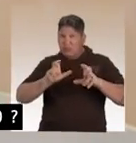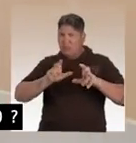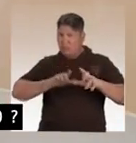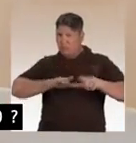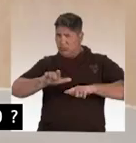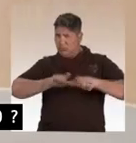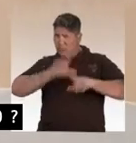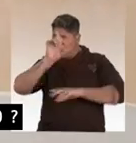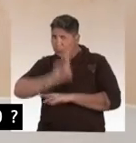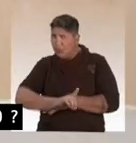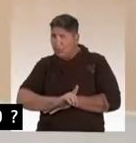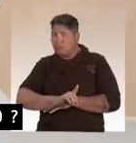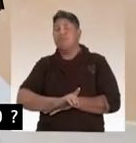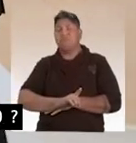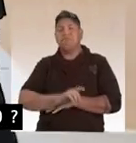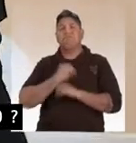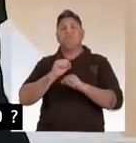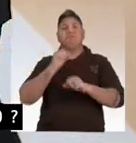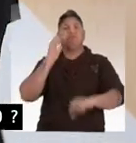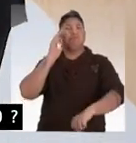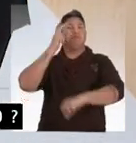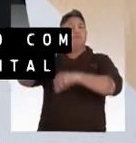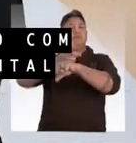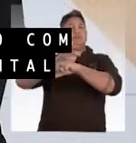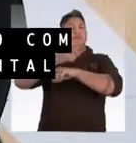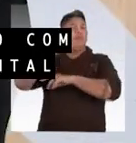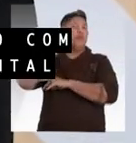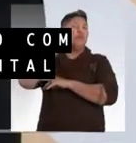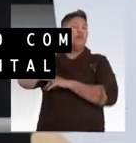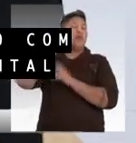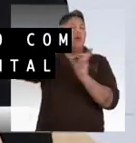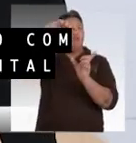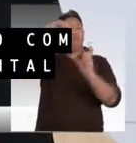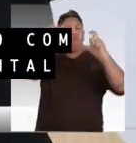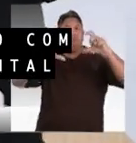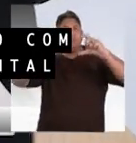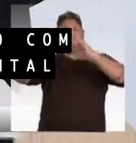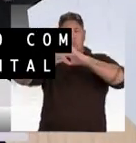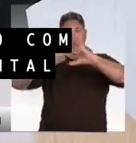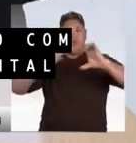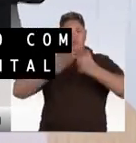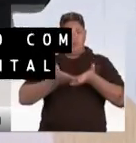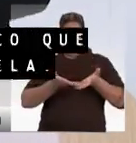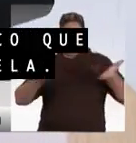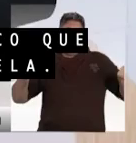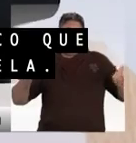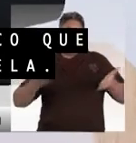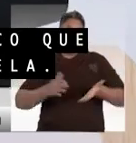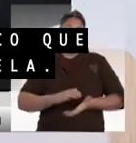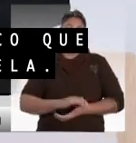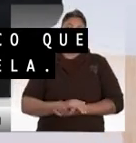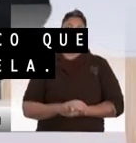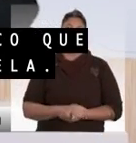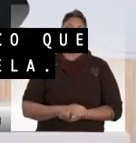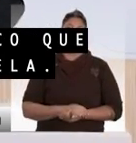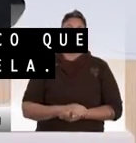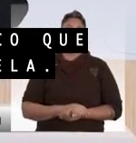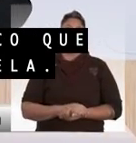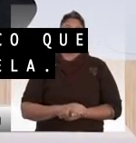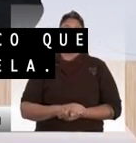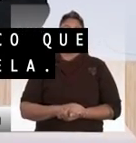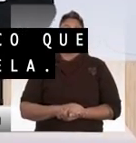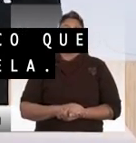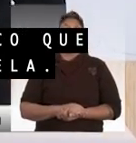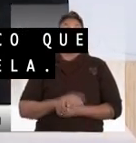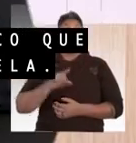dúvida relacionada ao direito do trabalho? Basta gravar um vídeo com o celular na horizontal e enviar para o endereço que aparece aí na